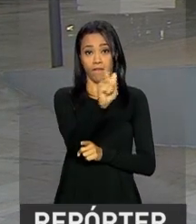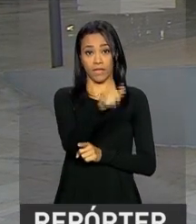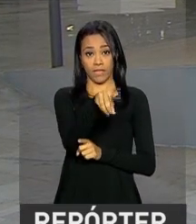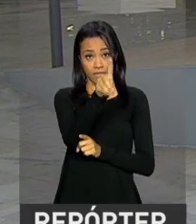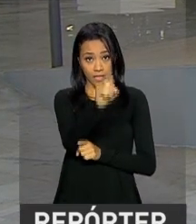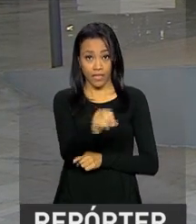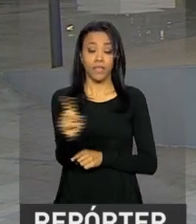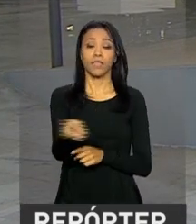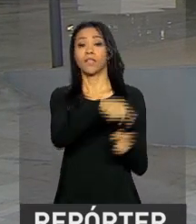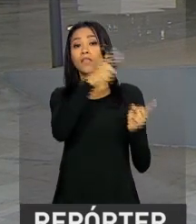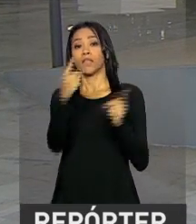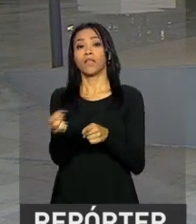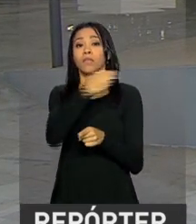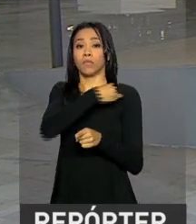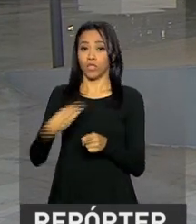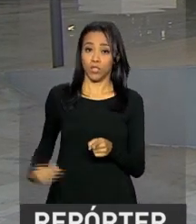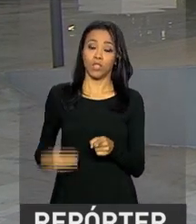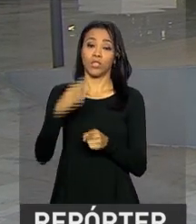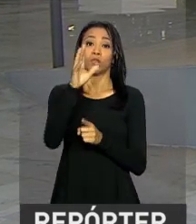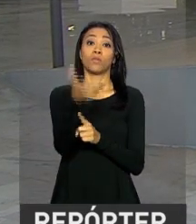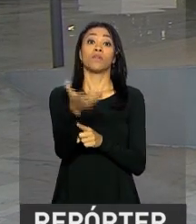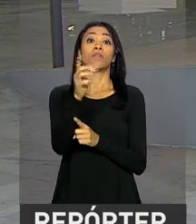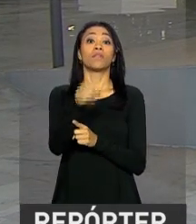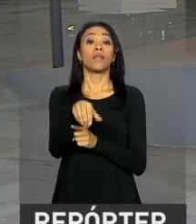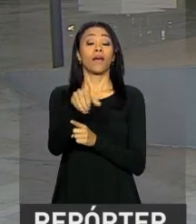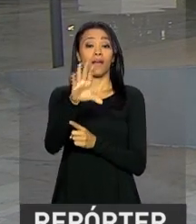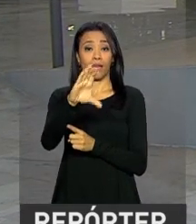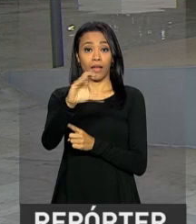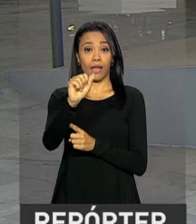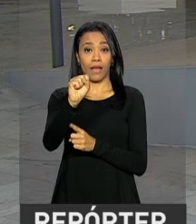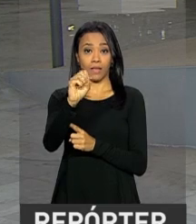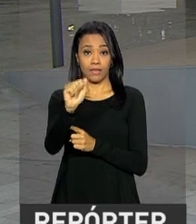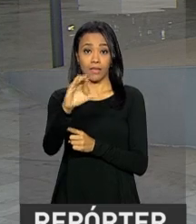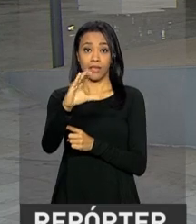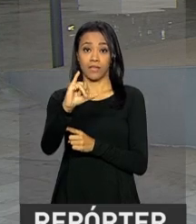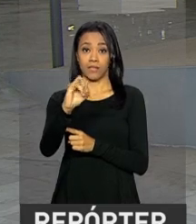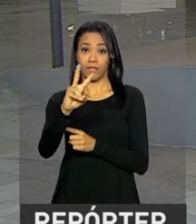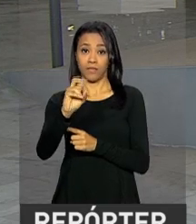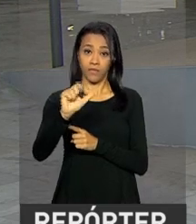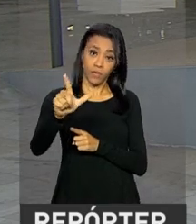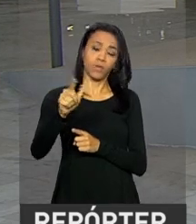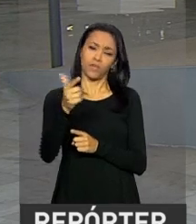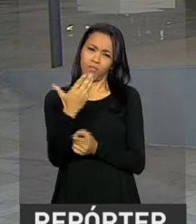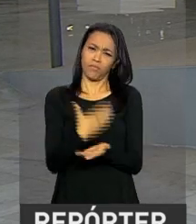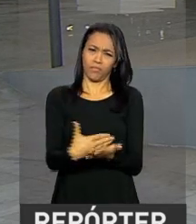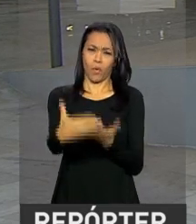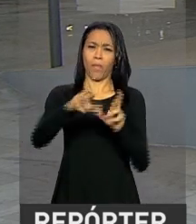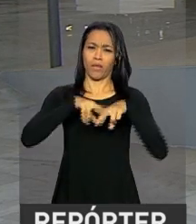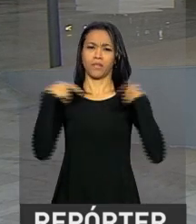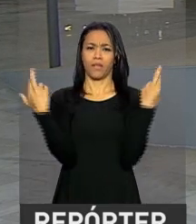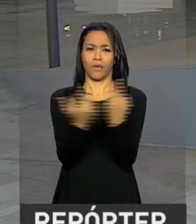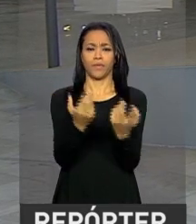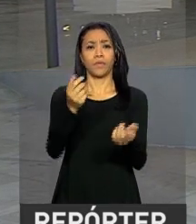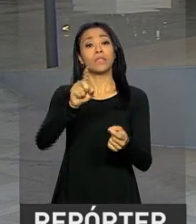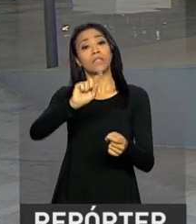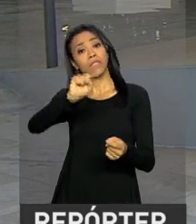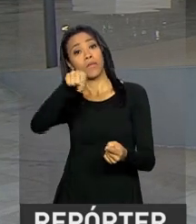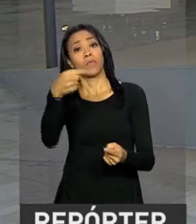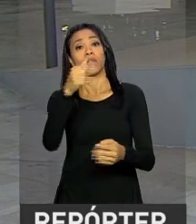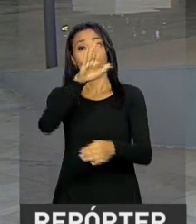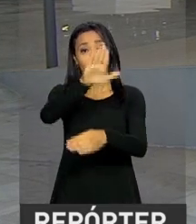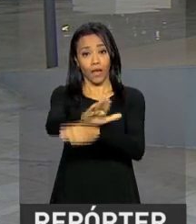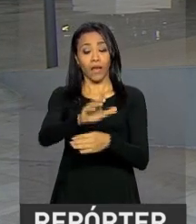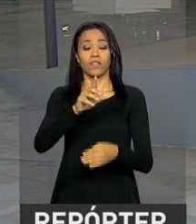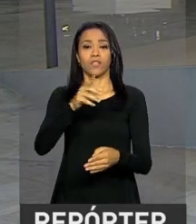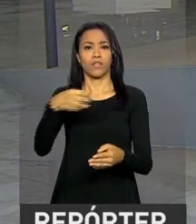Civil, Eliseu Padilha. Portanto, essa reunião começa daqui a pouco, às 10h30 da manhã, aqui no Palácio do Planalto. Na parte da tarde, Michel Temer dá